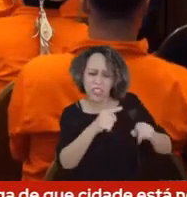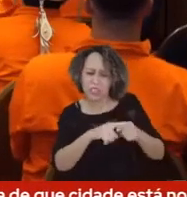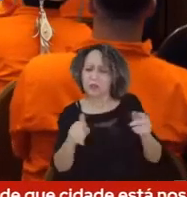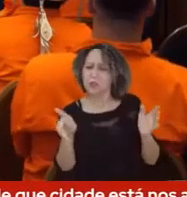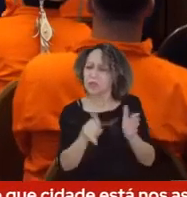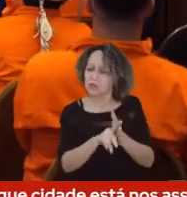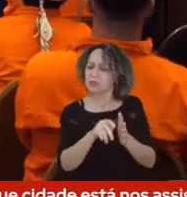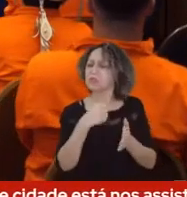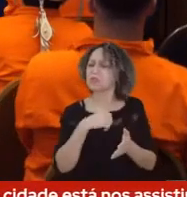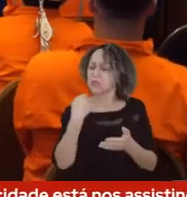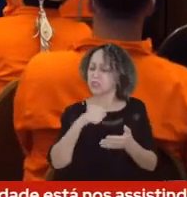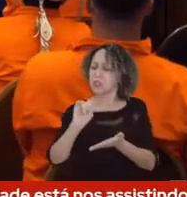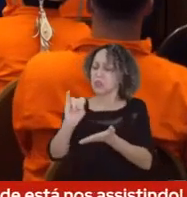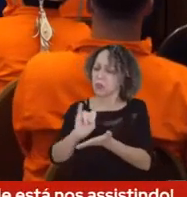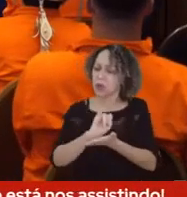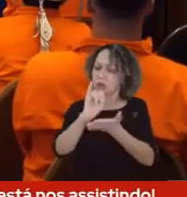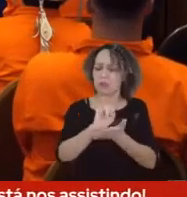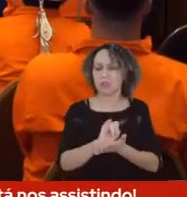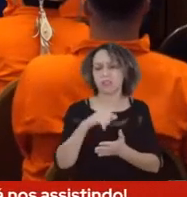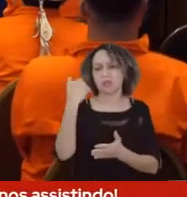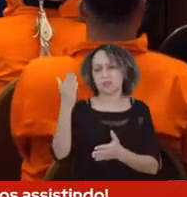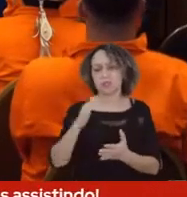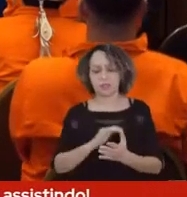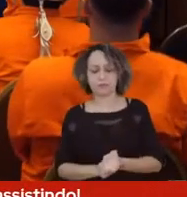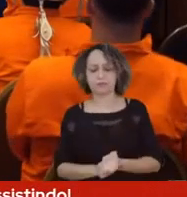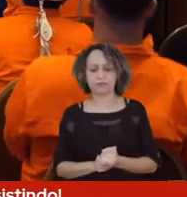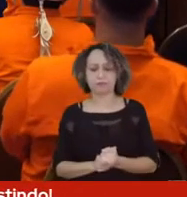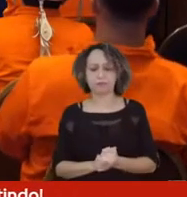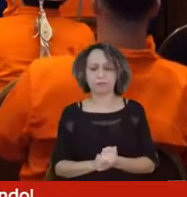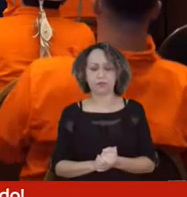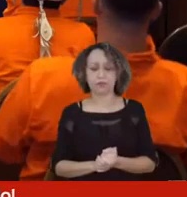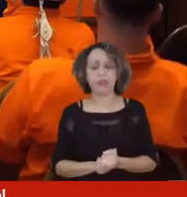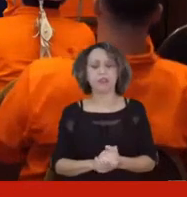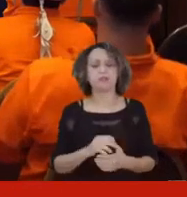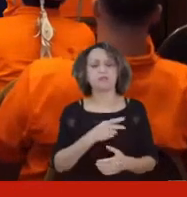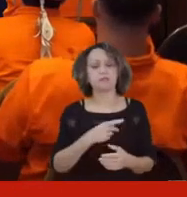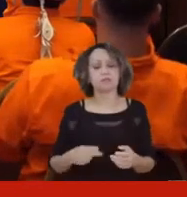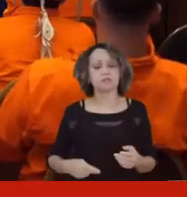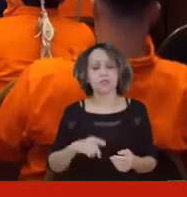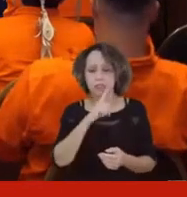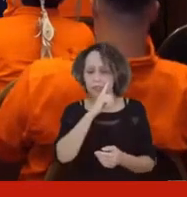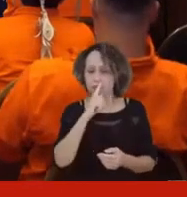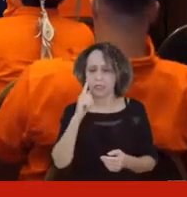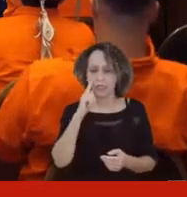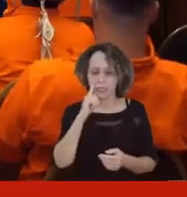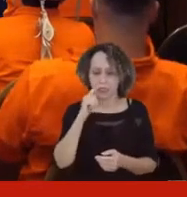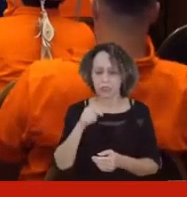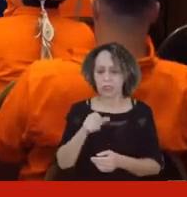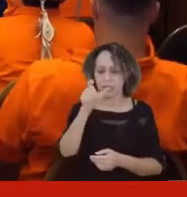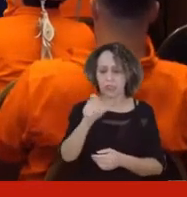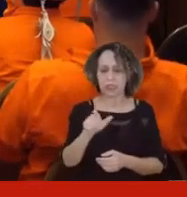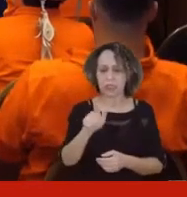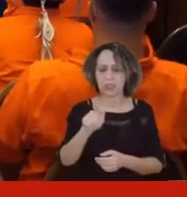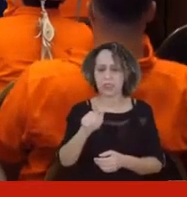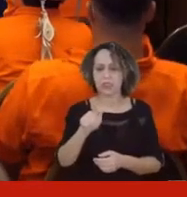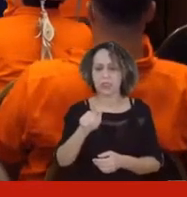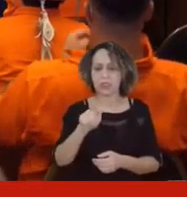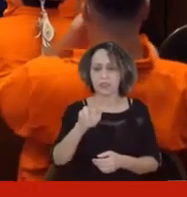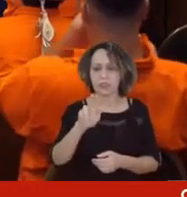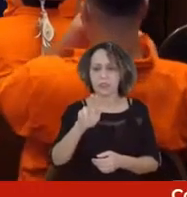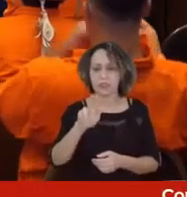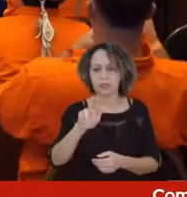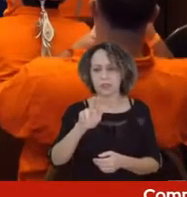Assembleia. E, presidenta Gleisi, está aqui o Guilherme Estrela. A gente acompanha um pouco essa questão